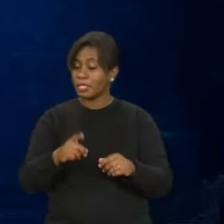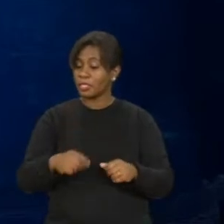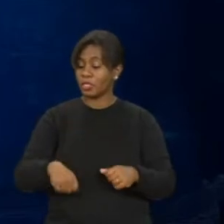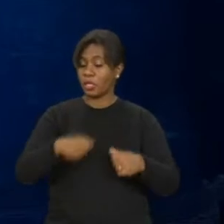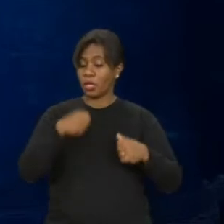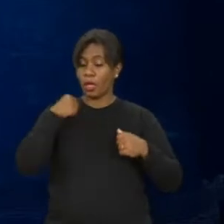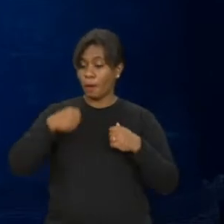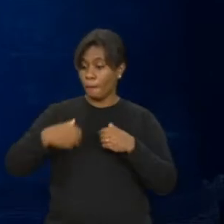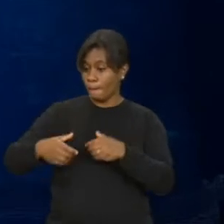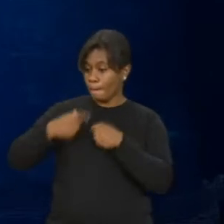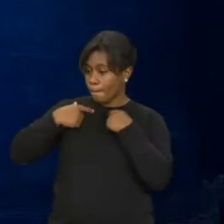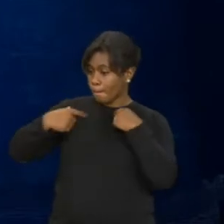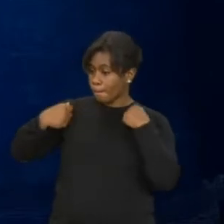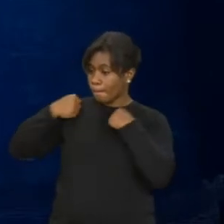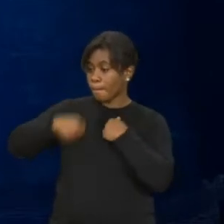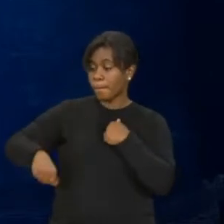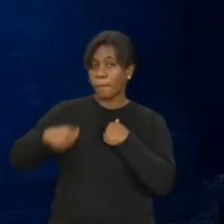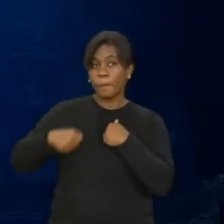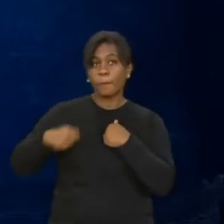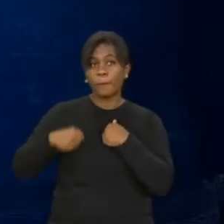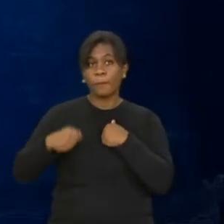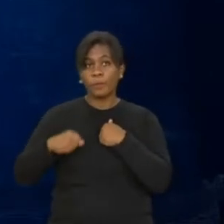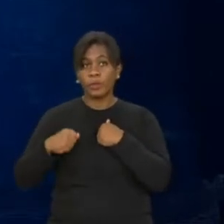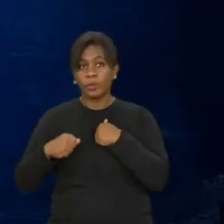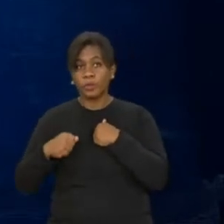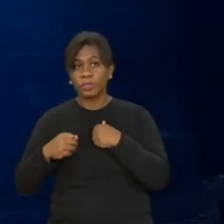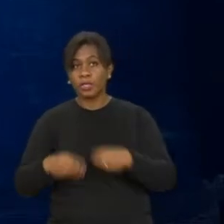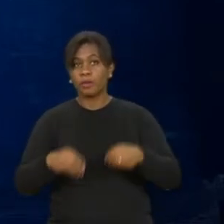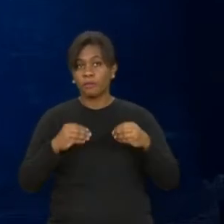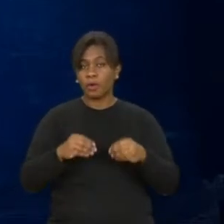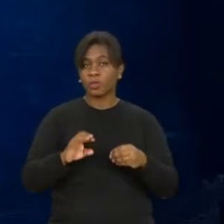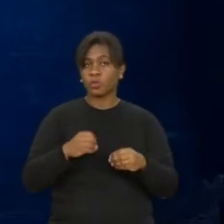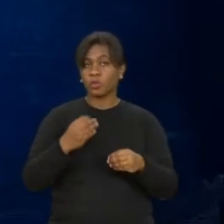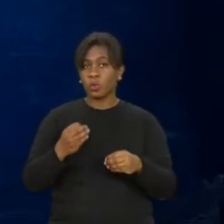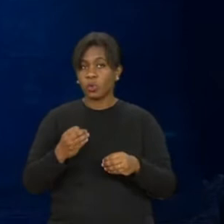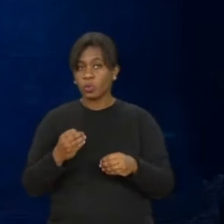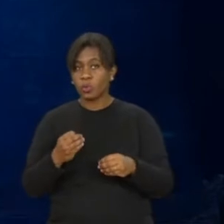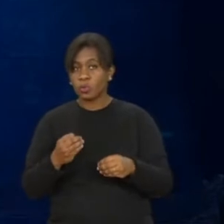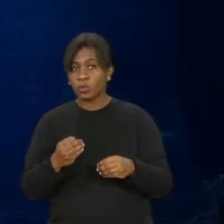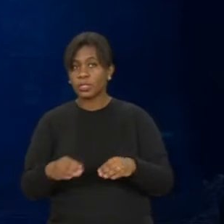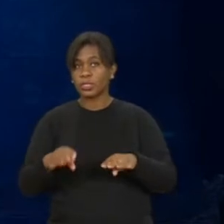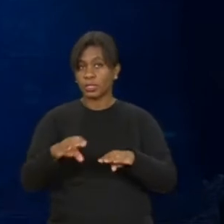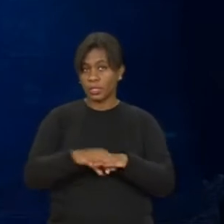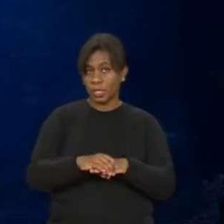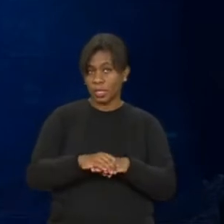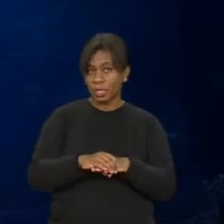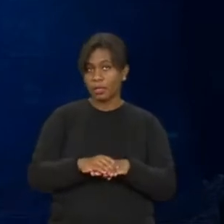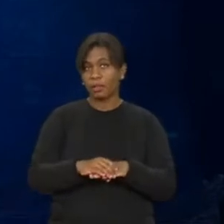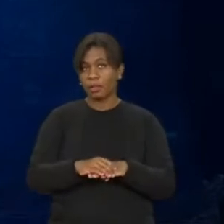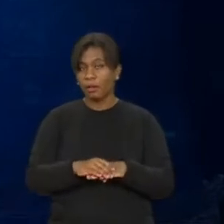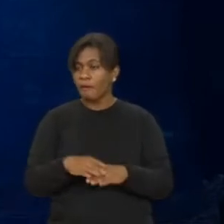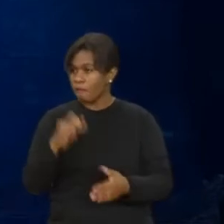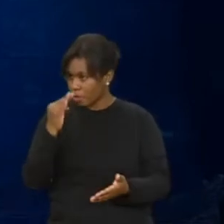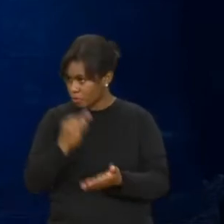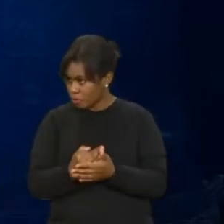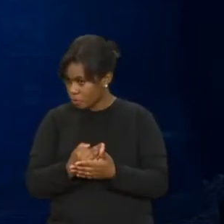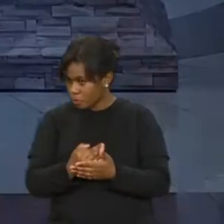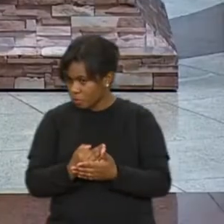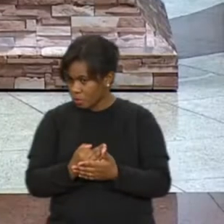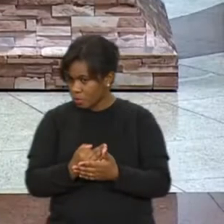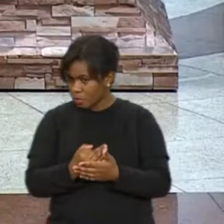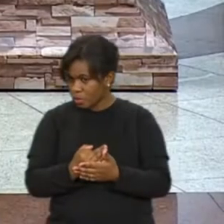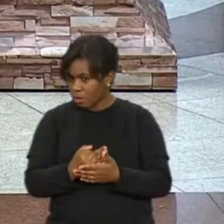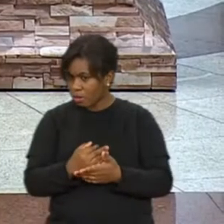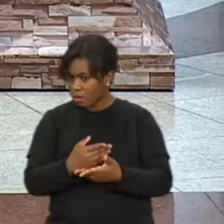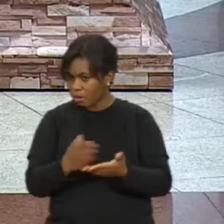Faltou porventura alguma coisa? Eles responderam o quê? Nada. Olha para mim,